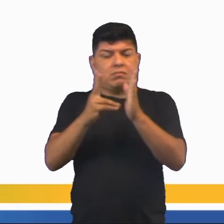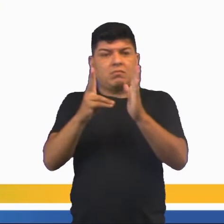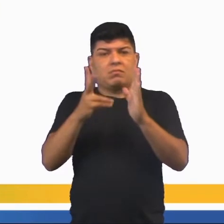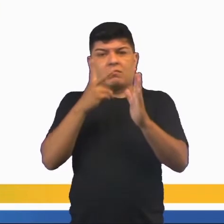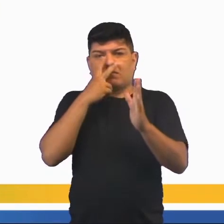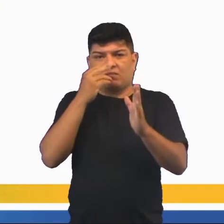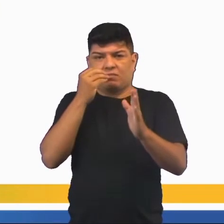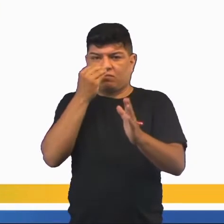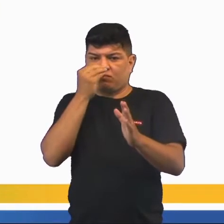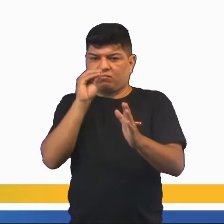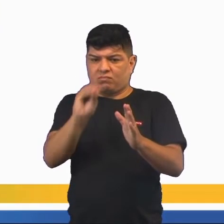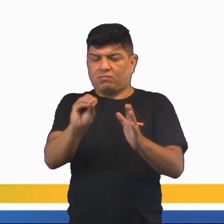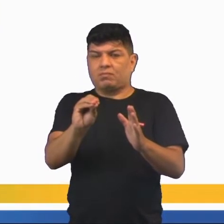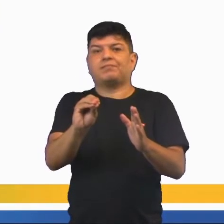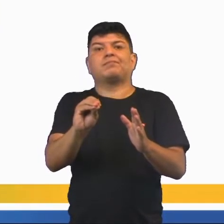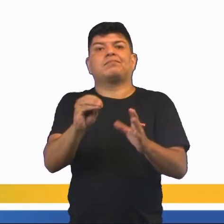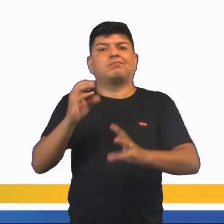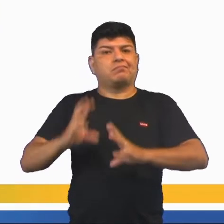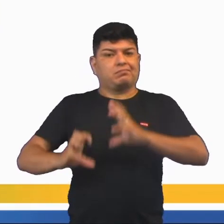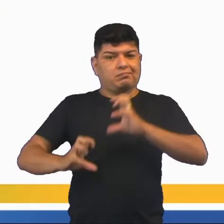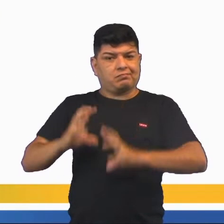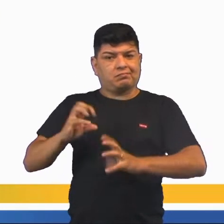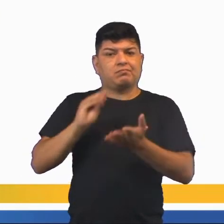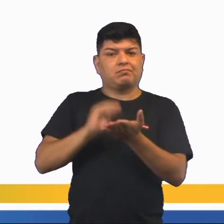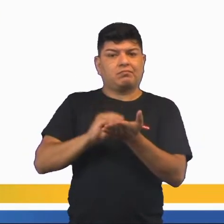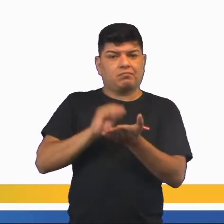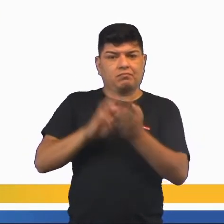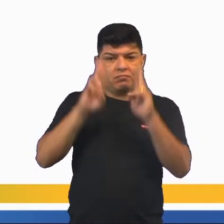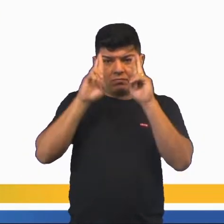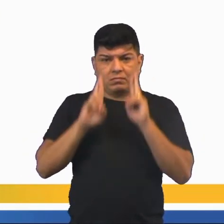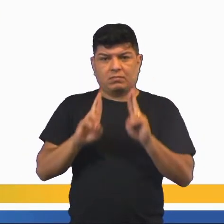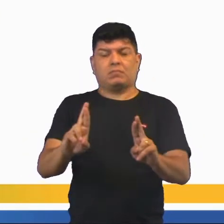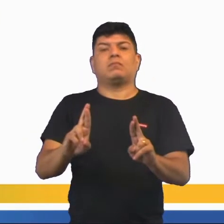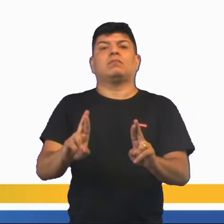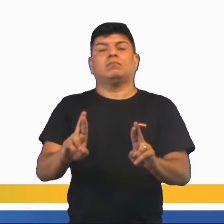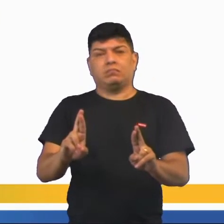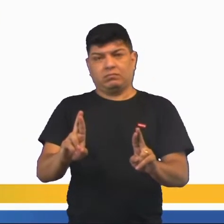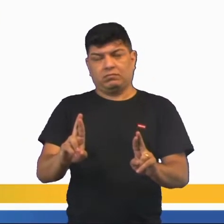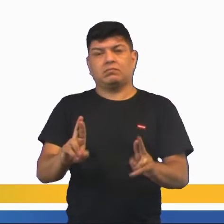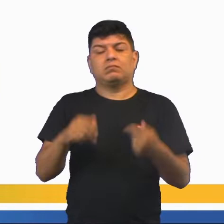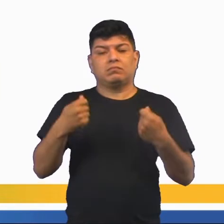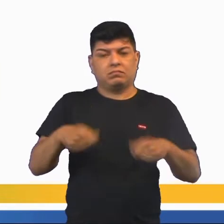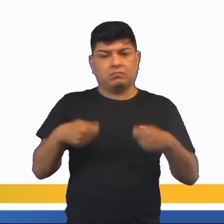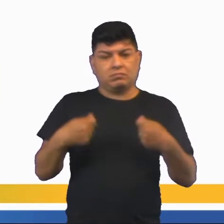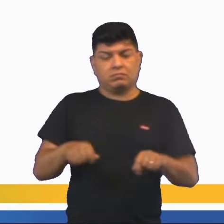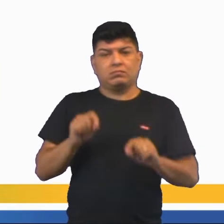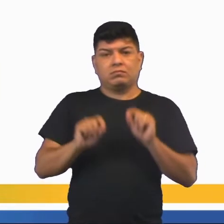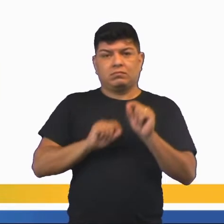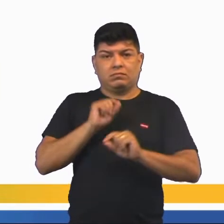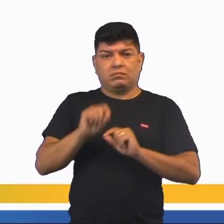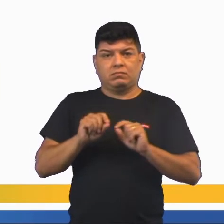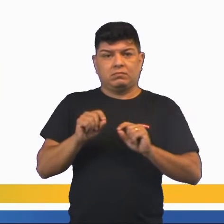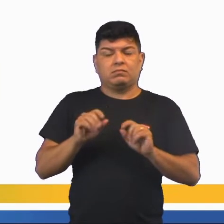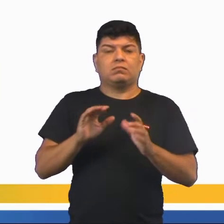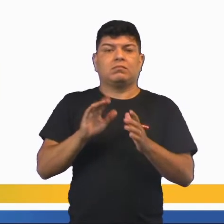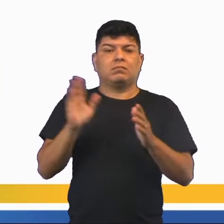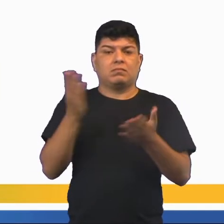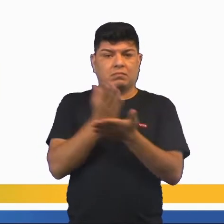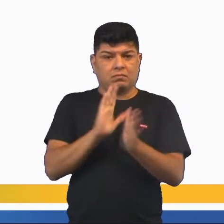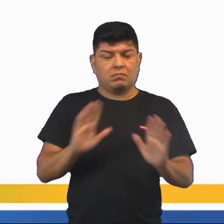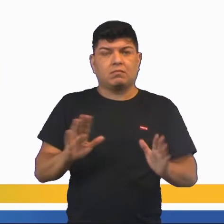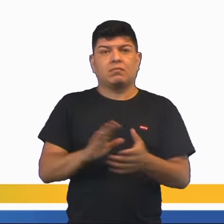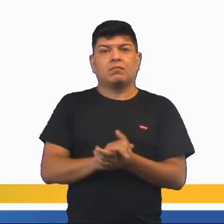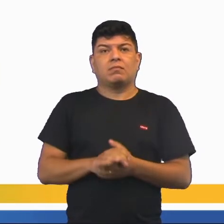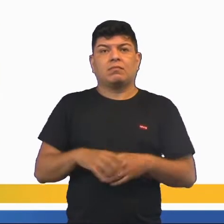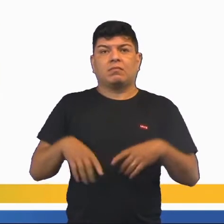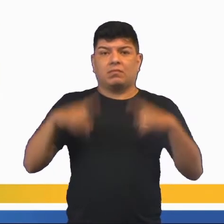depreciativa é um conflito, é uma incoerência, é antagônico, isso precisa ser combatido. Violação